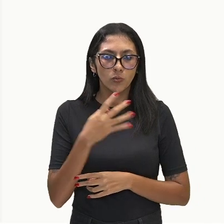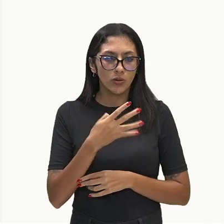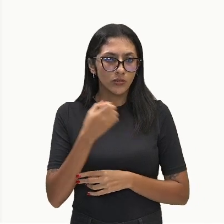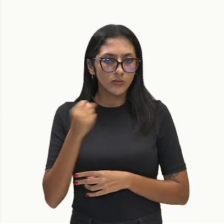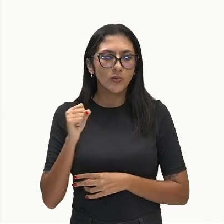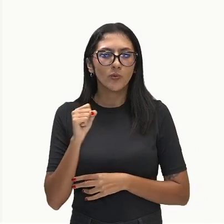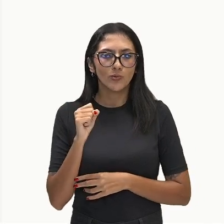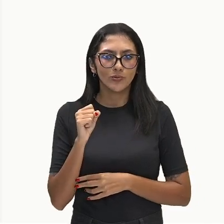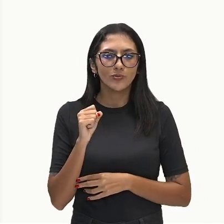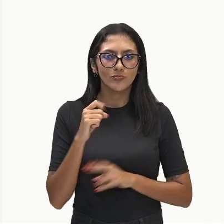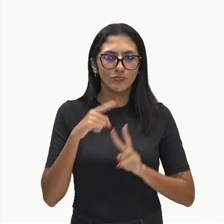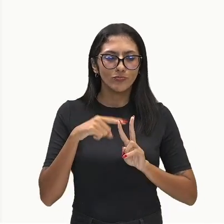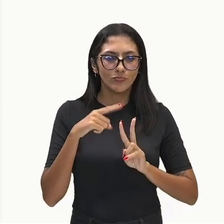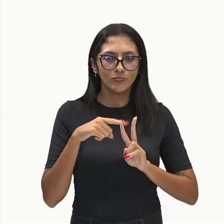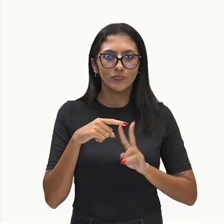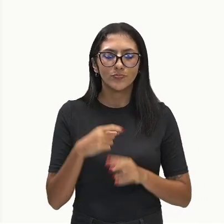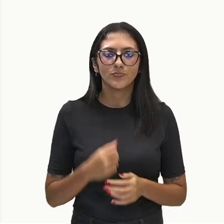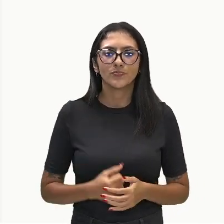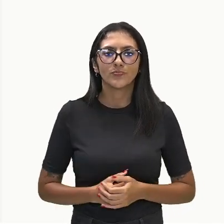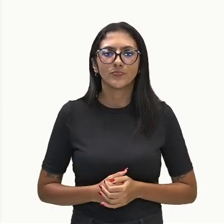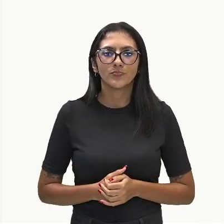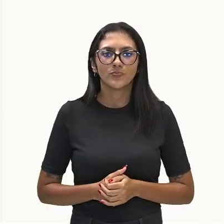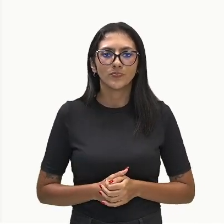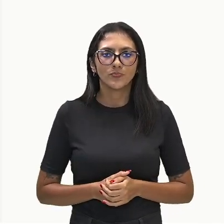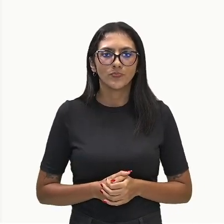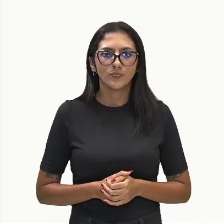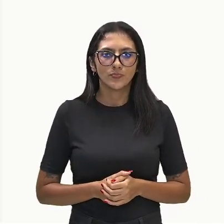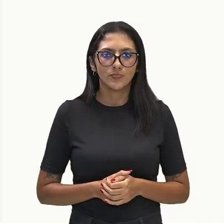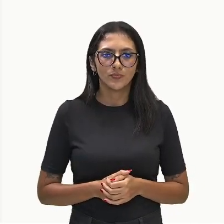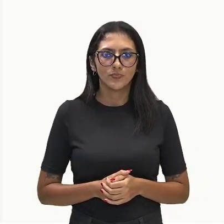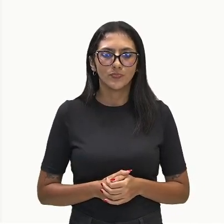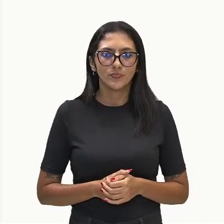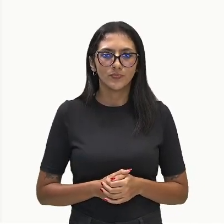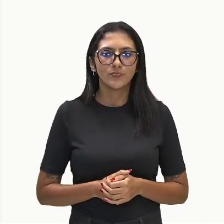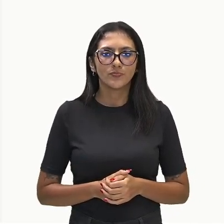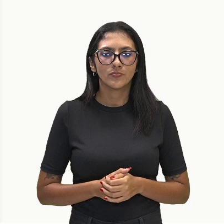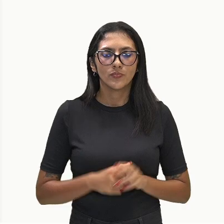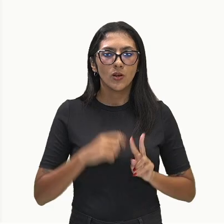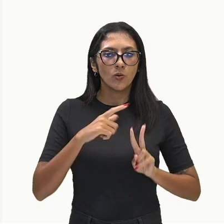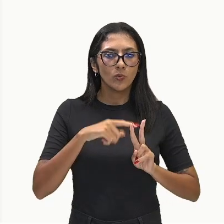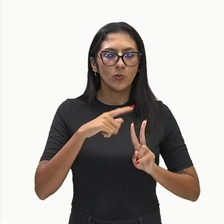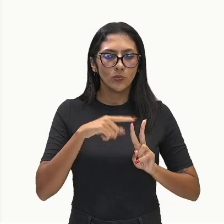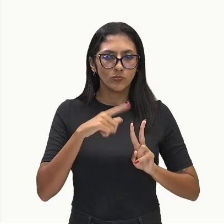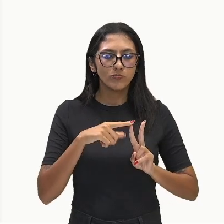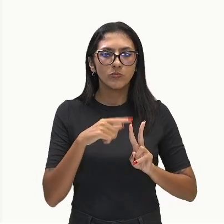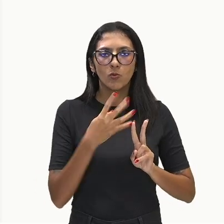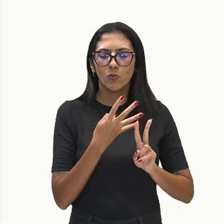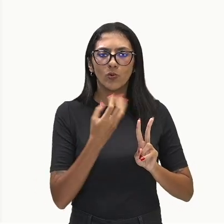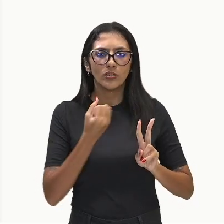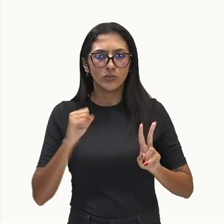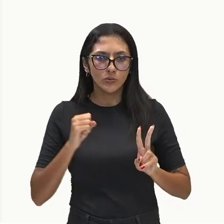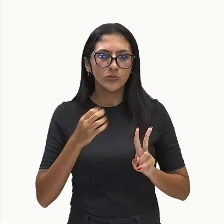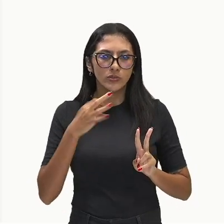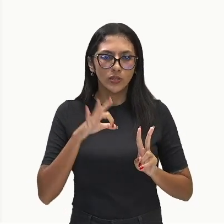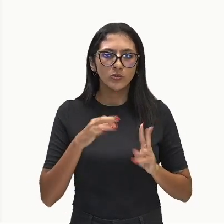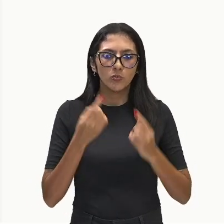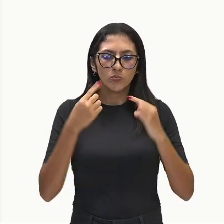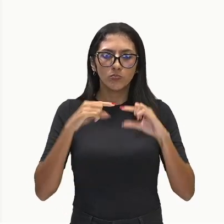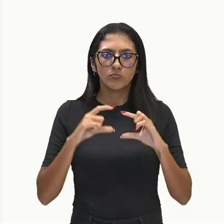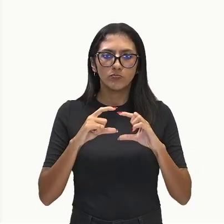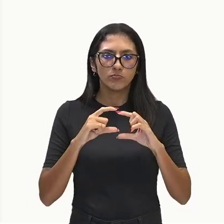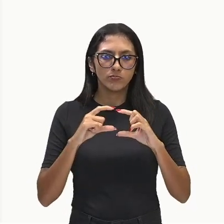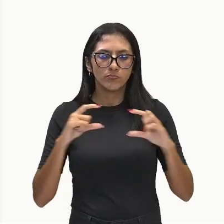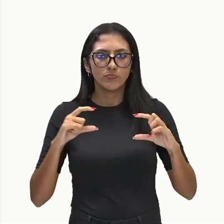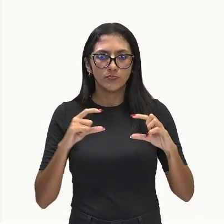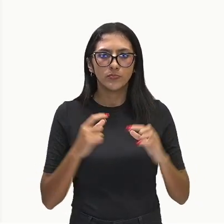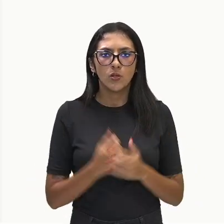de 48. Só riscar esse x quadrado aqui. Então, x igual a raiz de 48. O